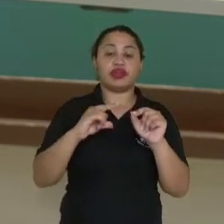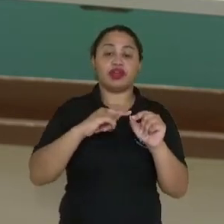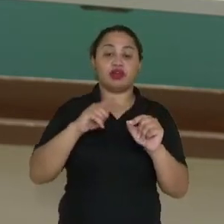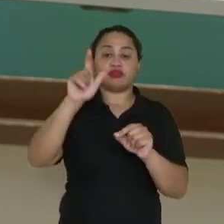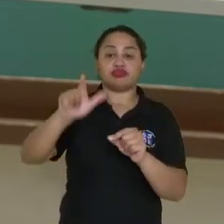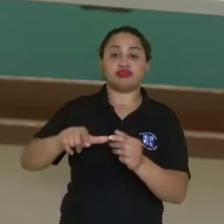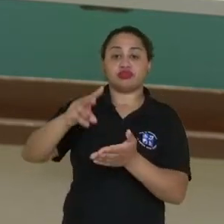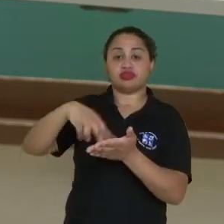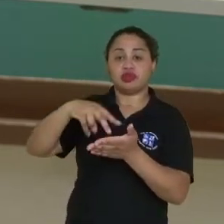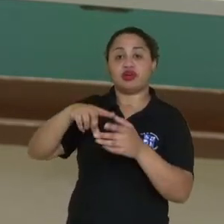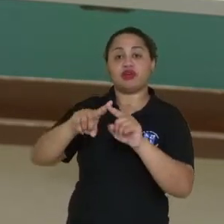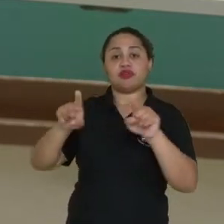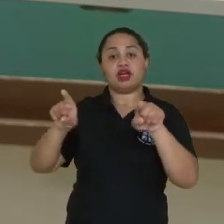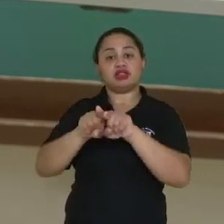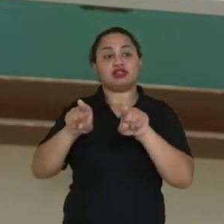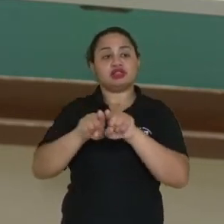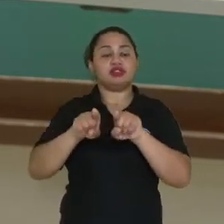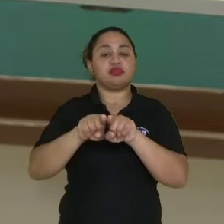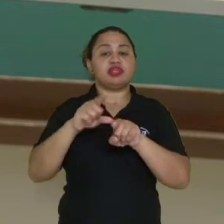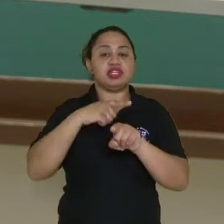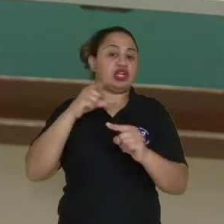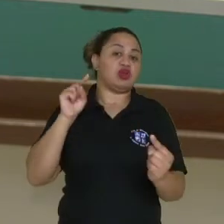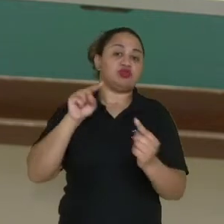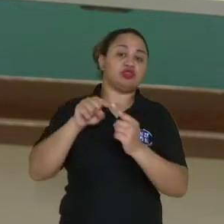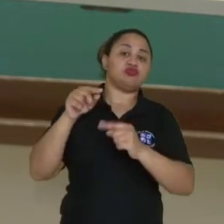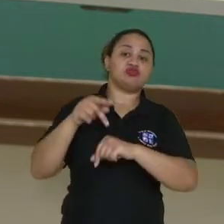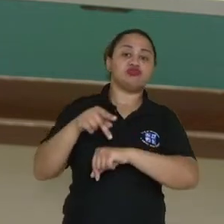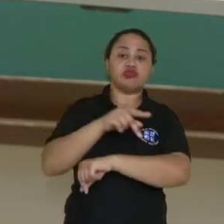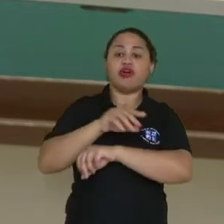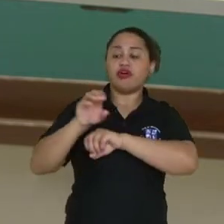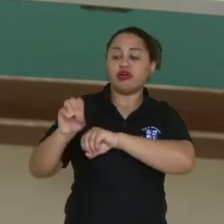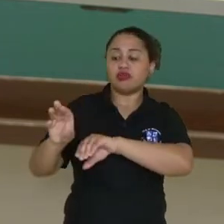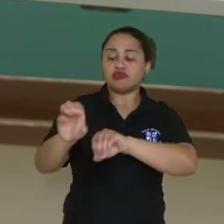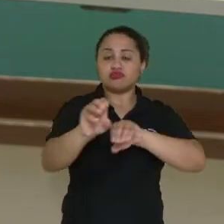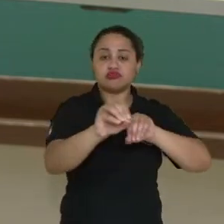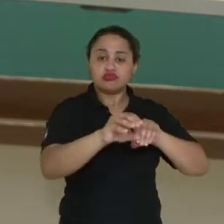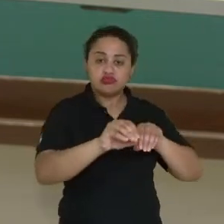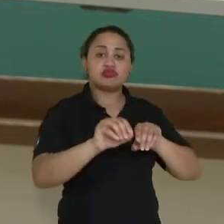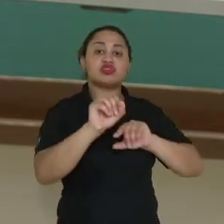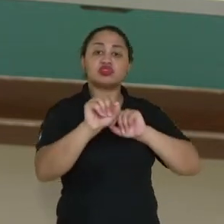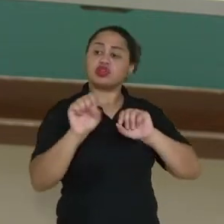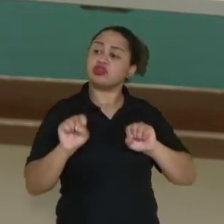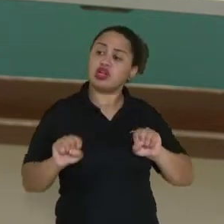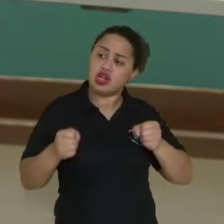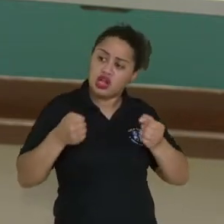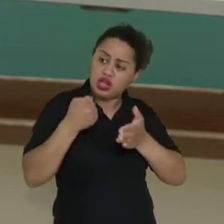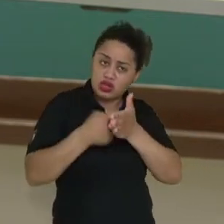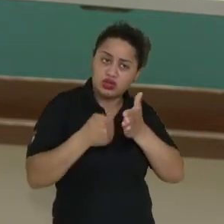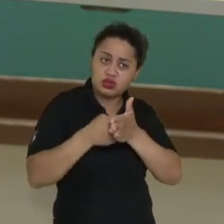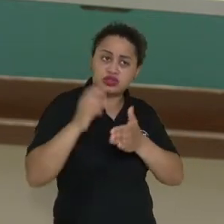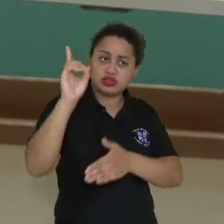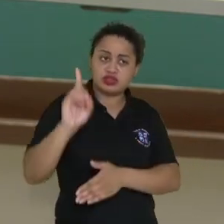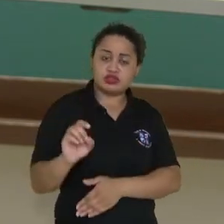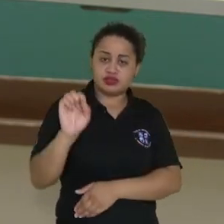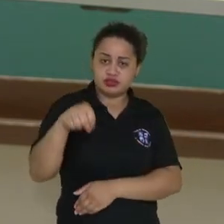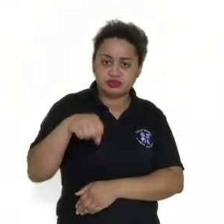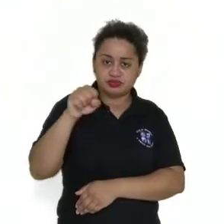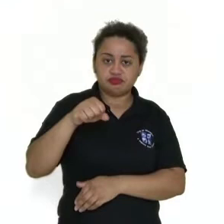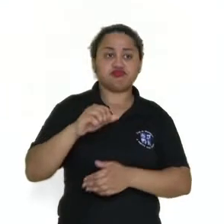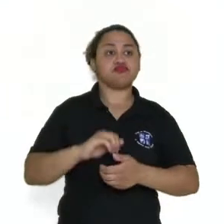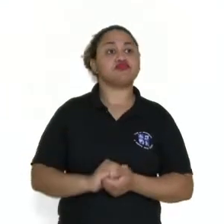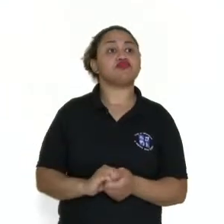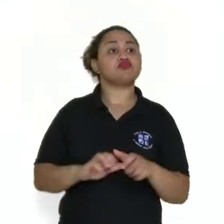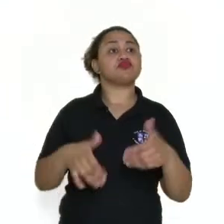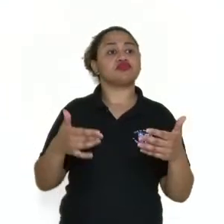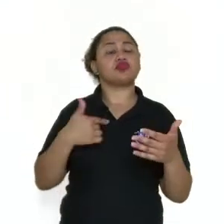leitor, mas também tem uma finalidade pedagógica, né, de ensinar na reivindicação dos direitos aí. Muito bem.